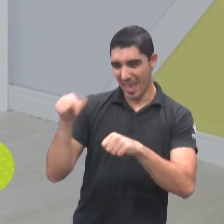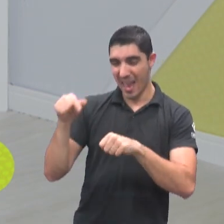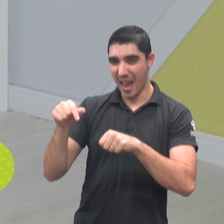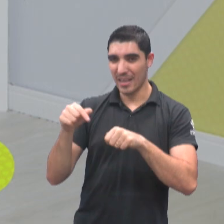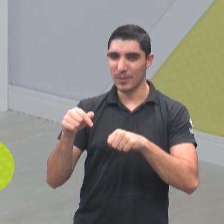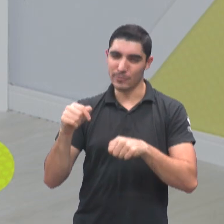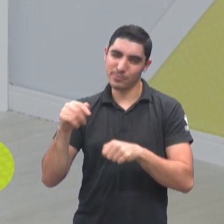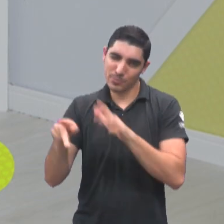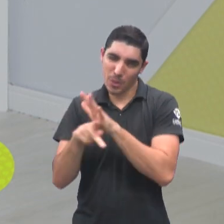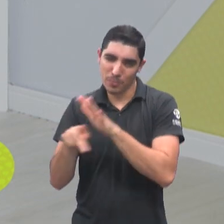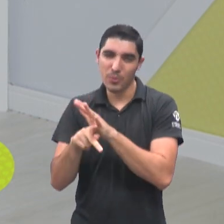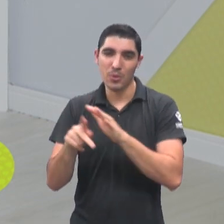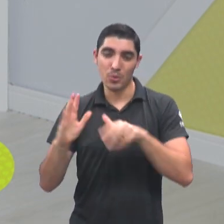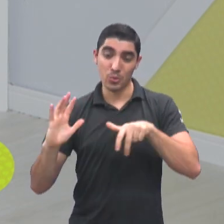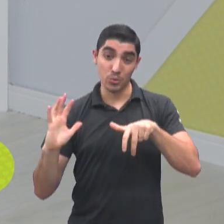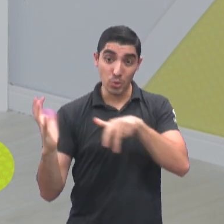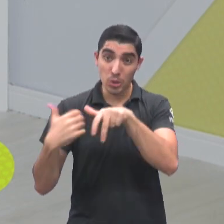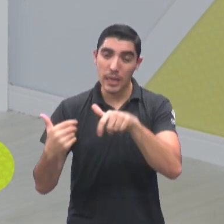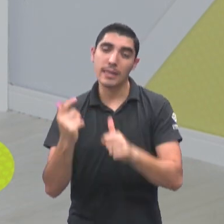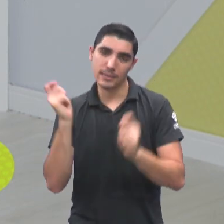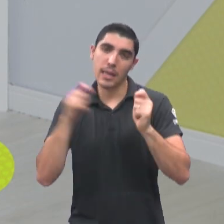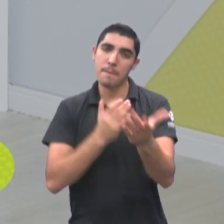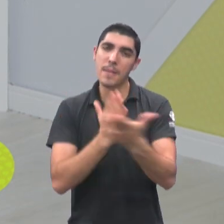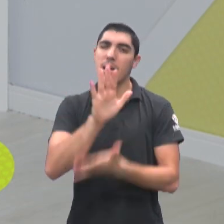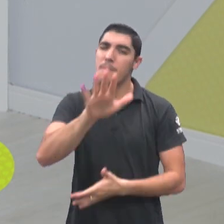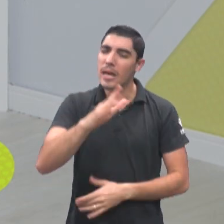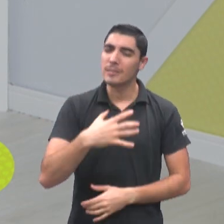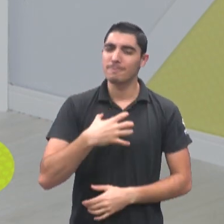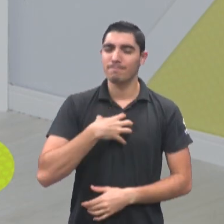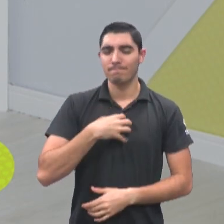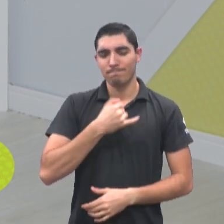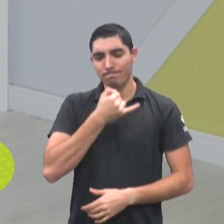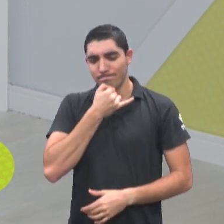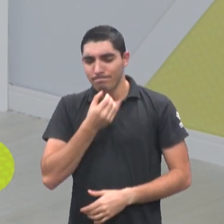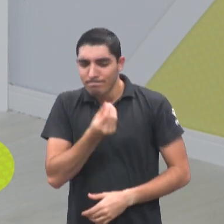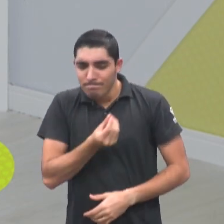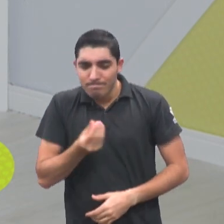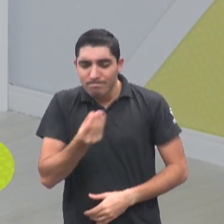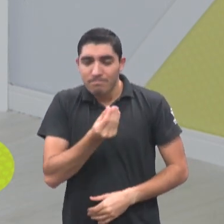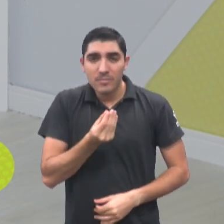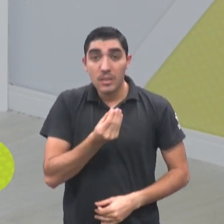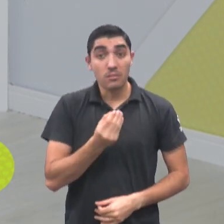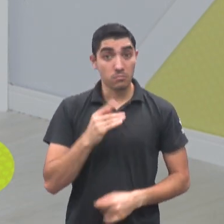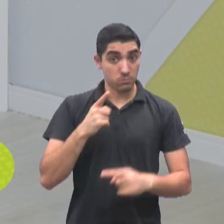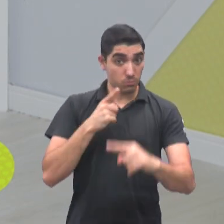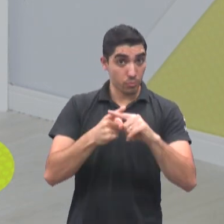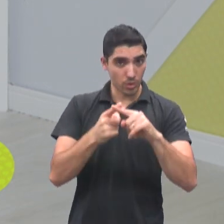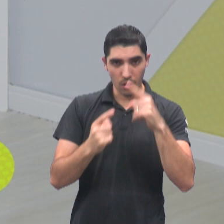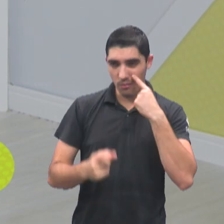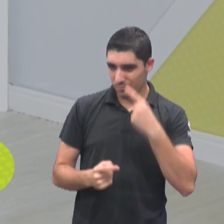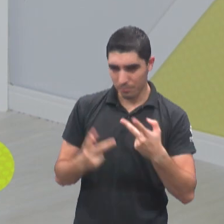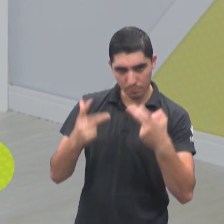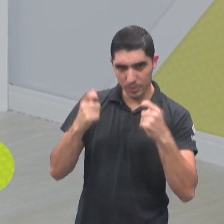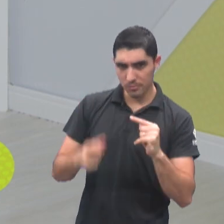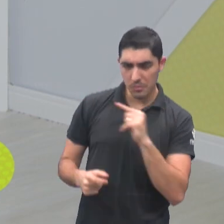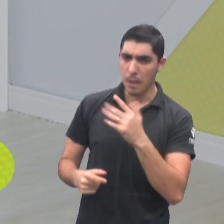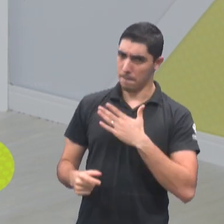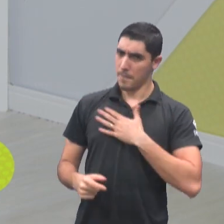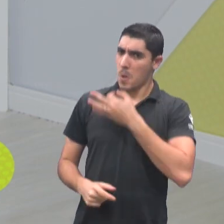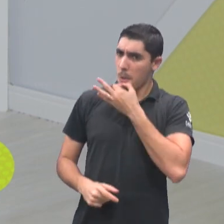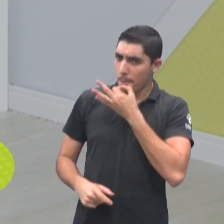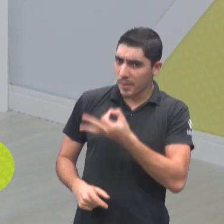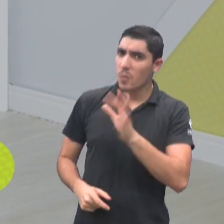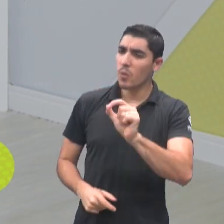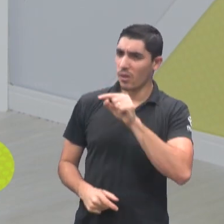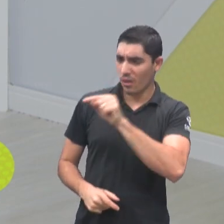joseense ter aberto 2-0, tomar um gol irregular, como foi ali. A gente vai, inclusive, vai rever esse lance, pelo menos na minha opinião, é irregular.